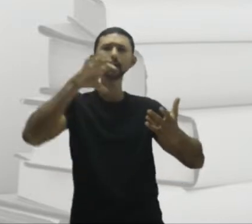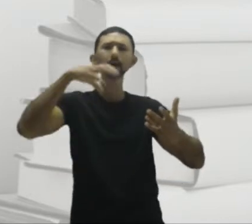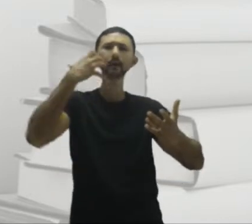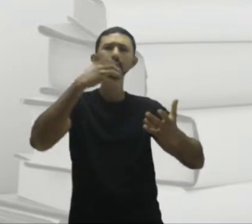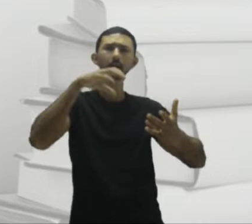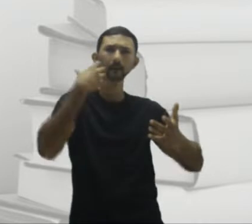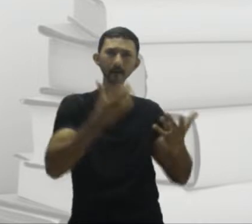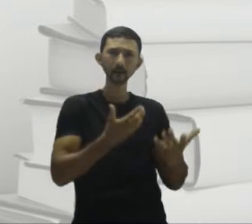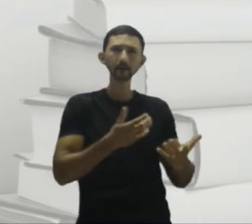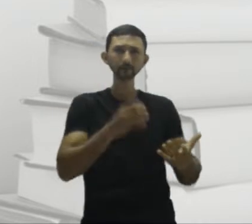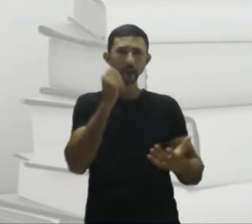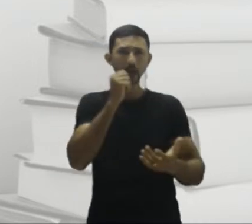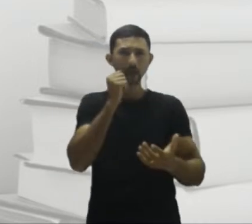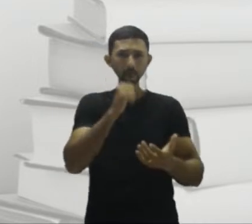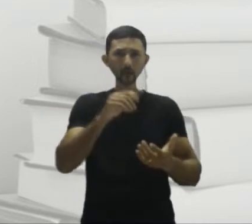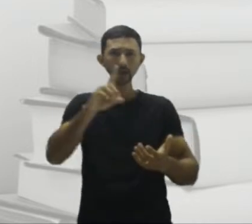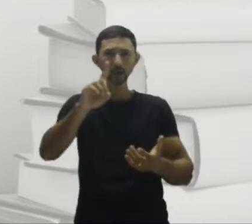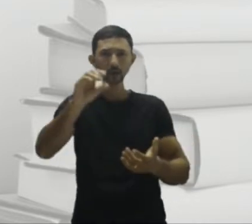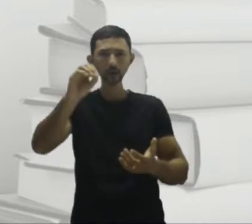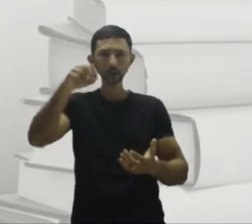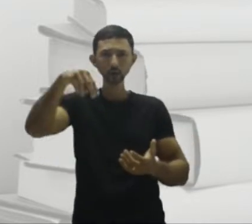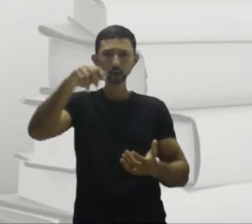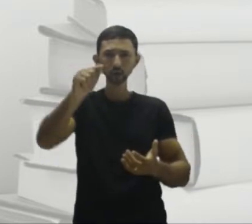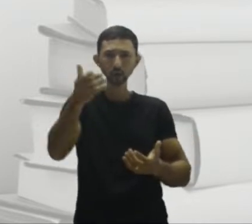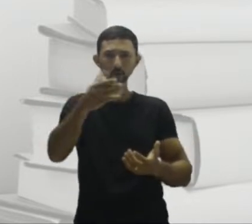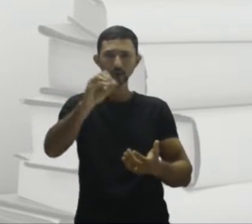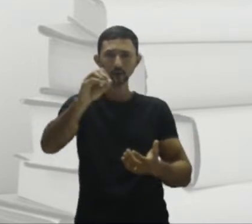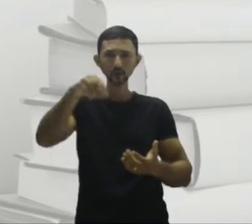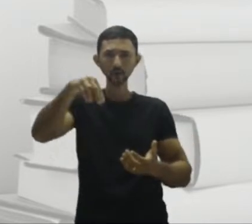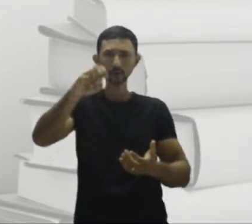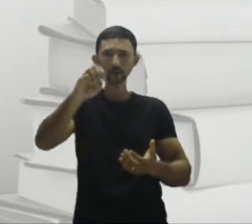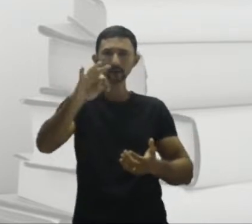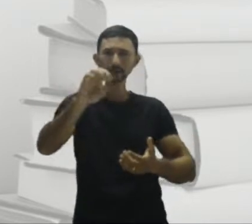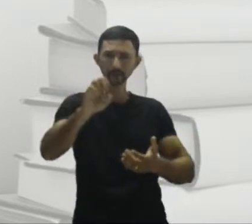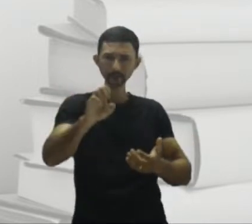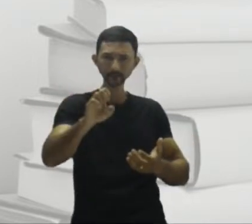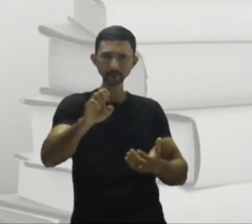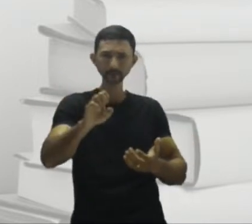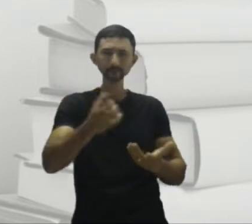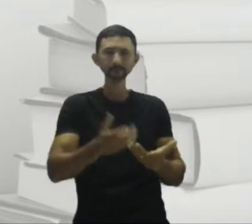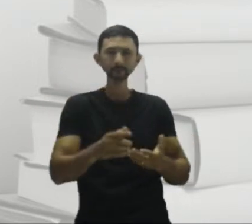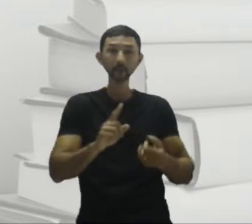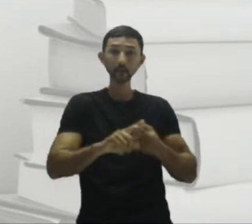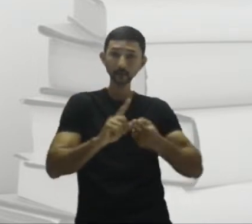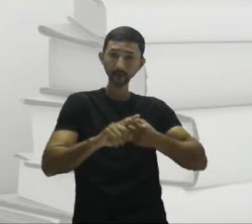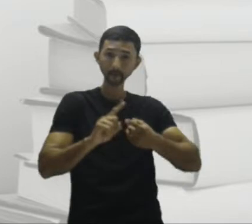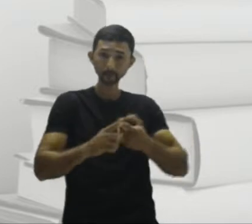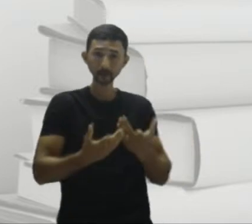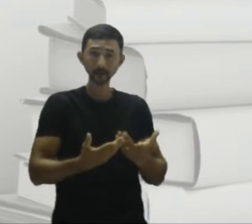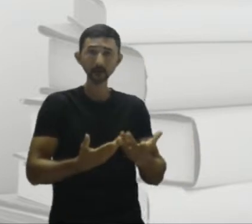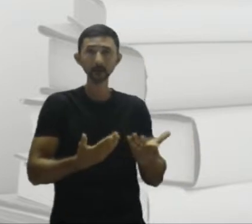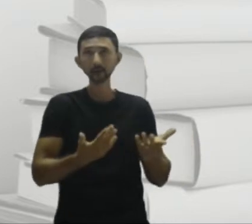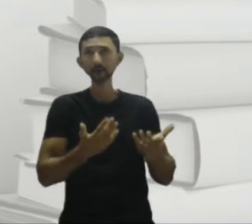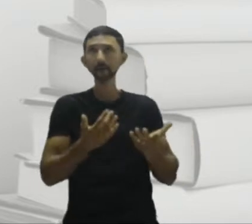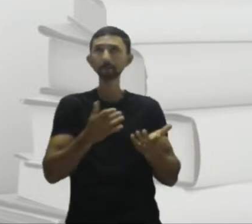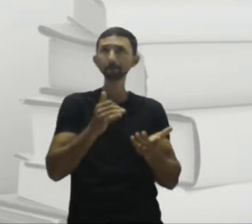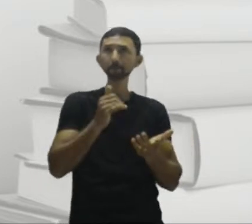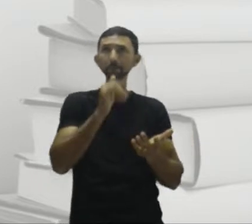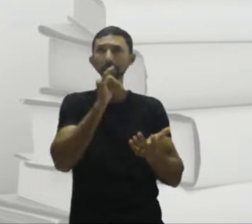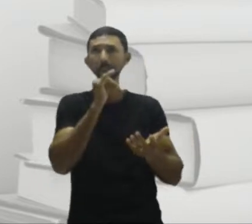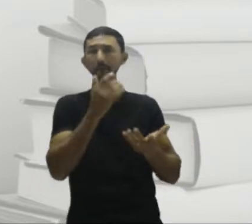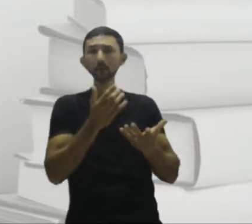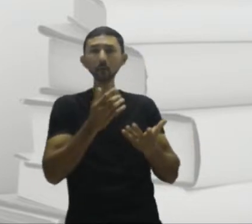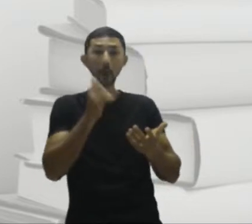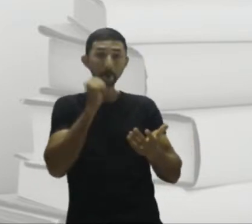pela dona Onete, certo? A compositora desta canção, e ela também é justamente